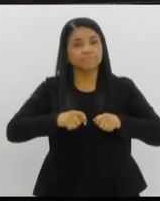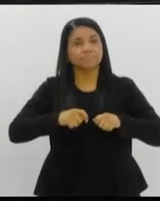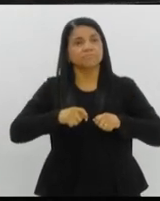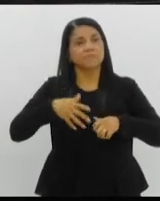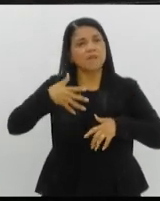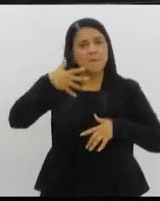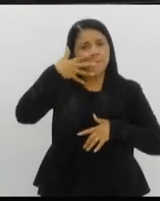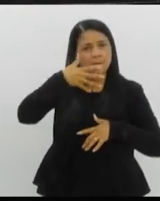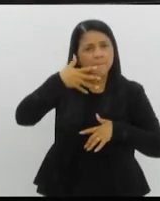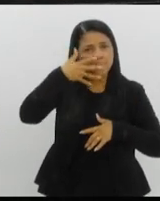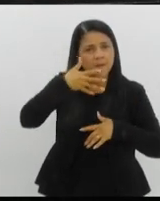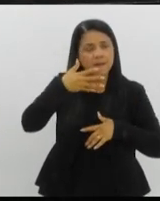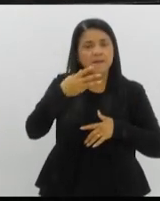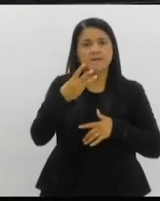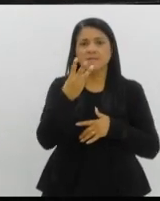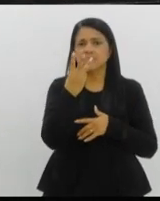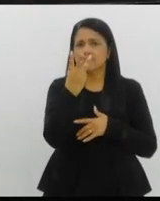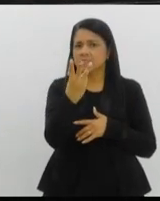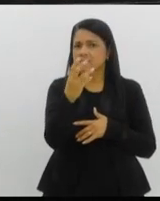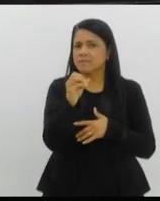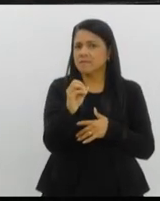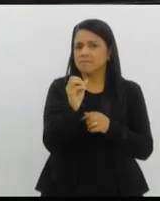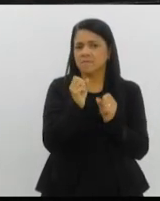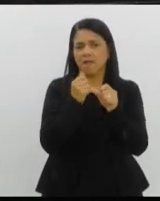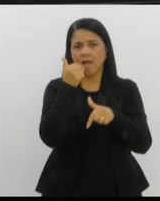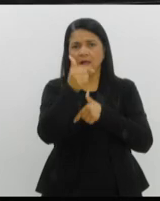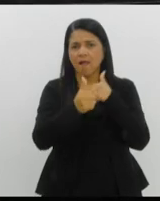com mais de 3 décadas de trabalho